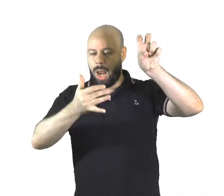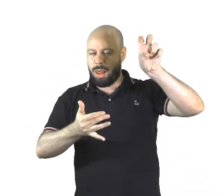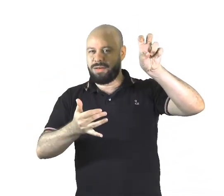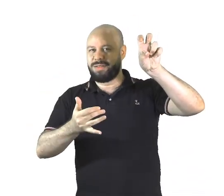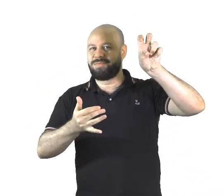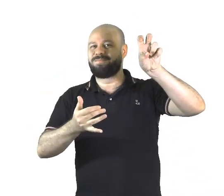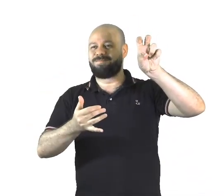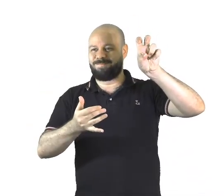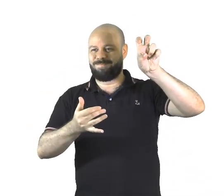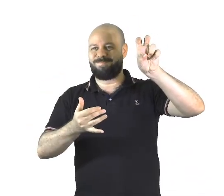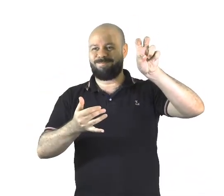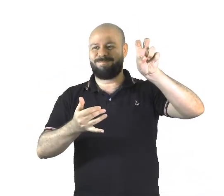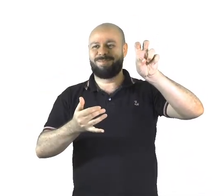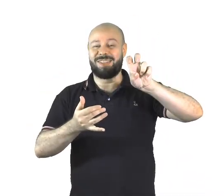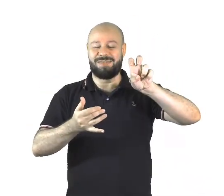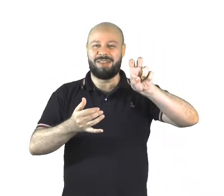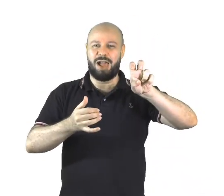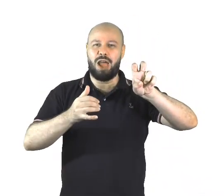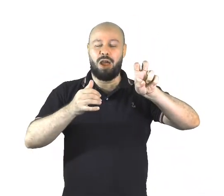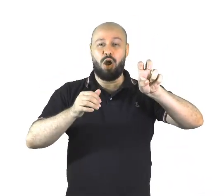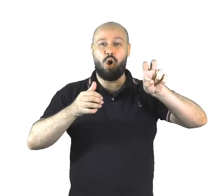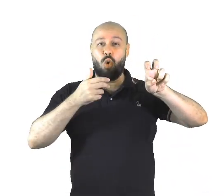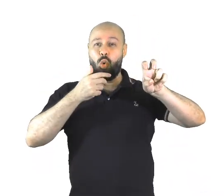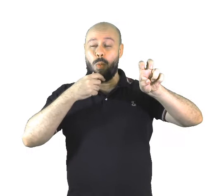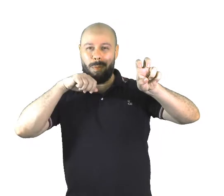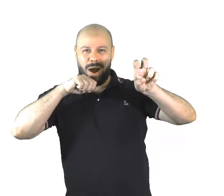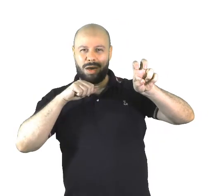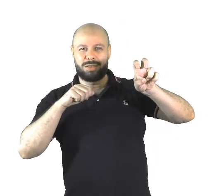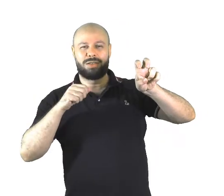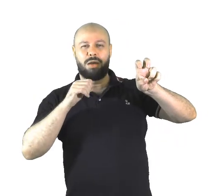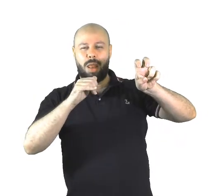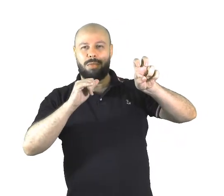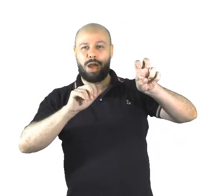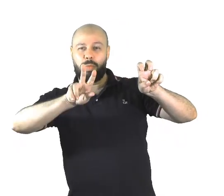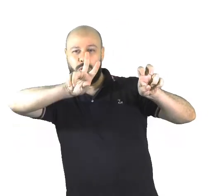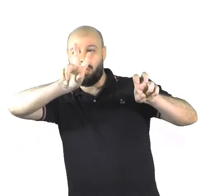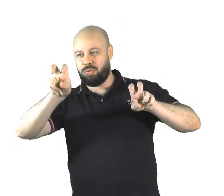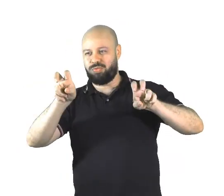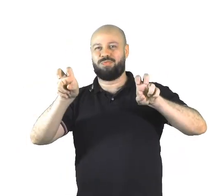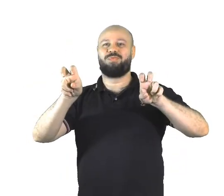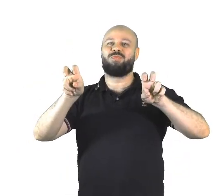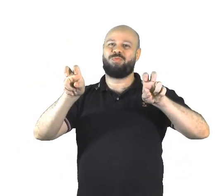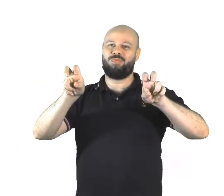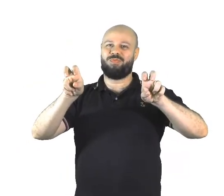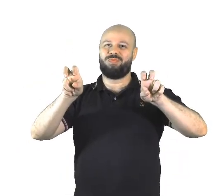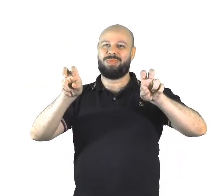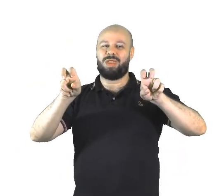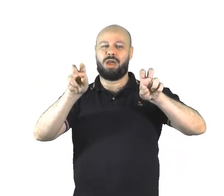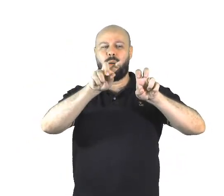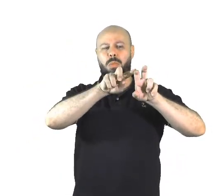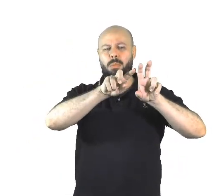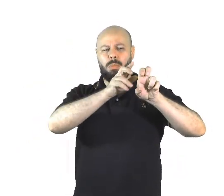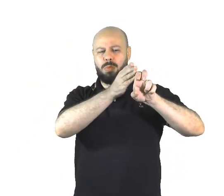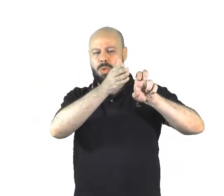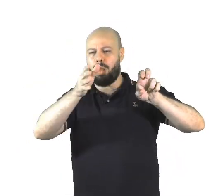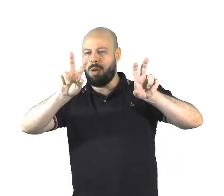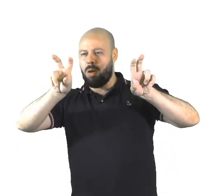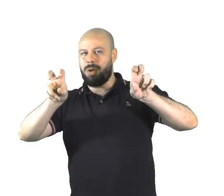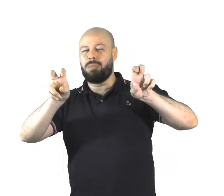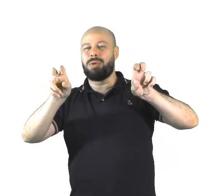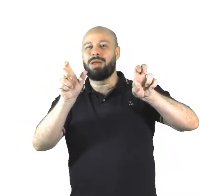ele diz, o relato do pai. Aí falei, fecha aspas. Então, ali entre as duas aspas, tem